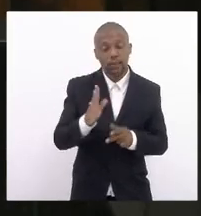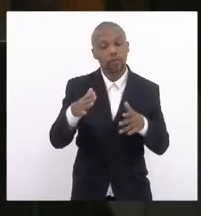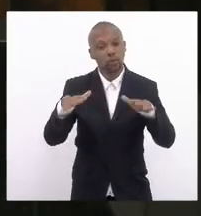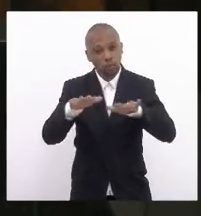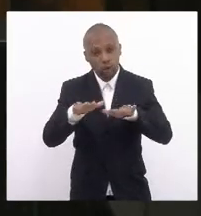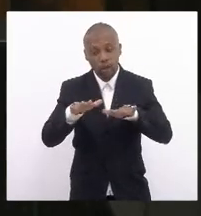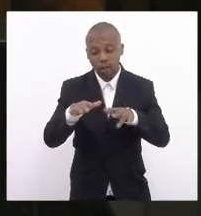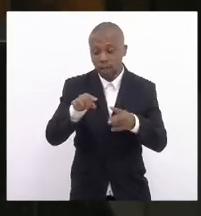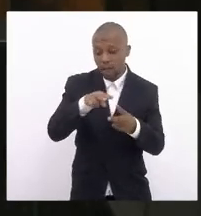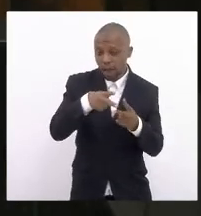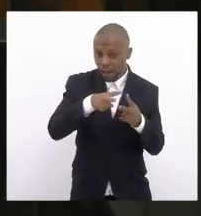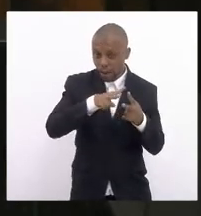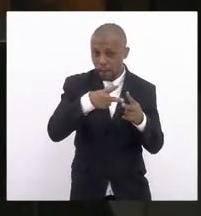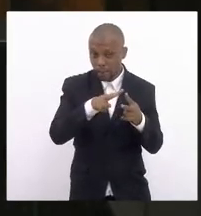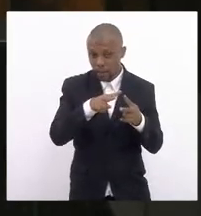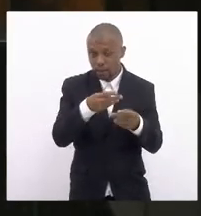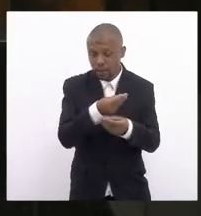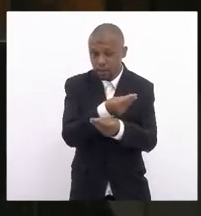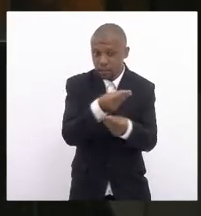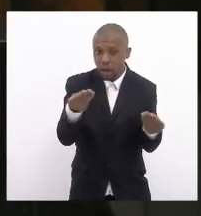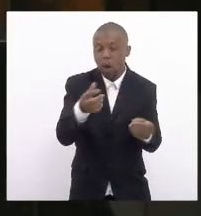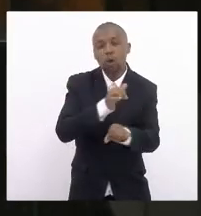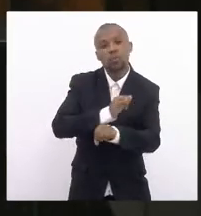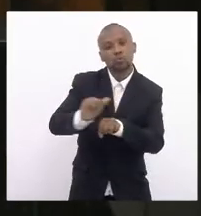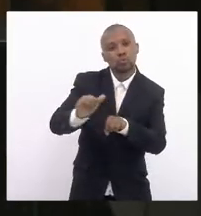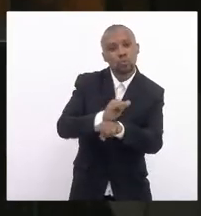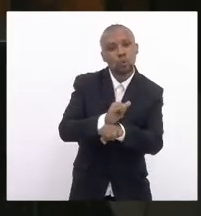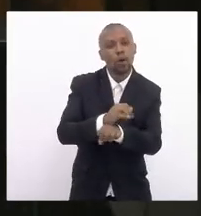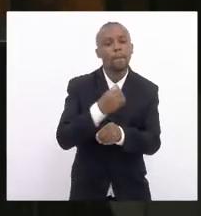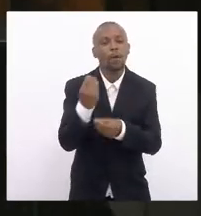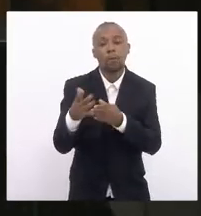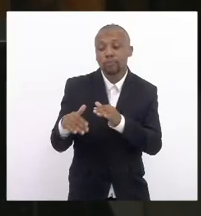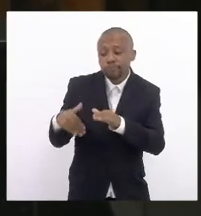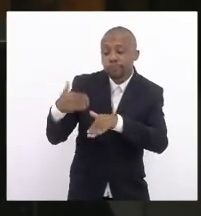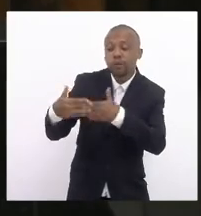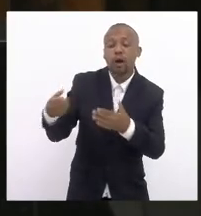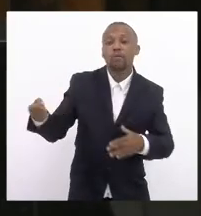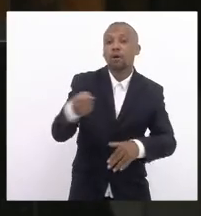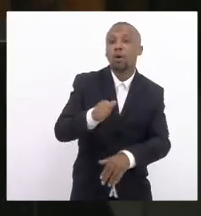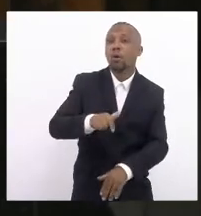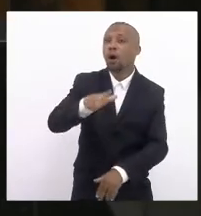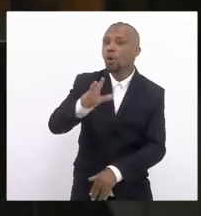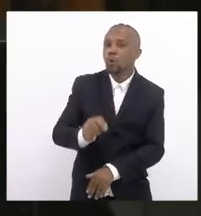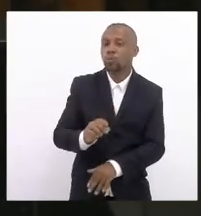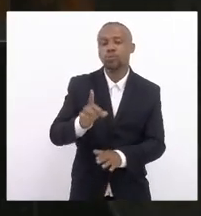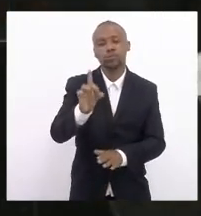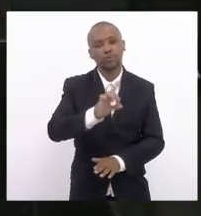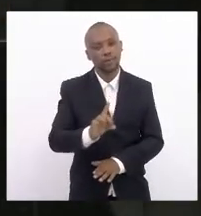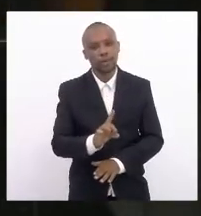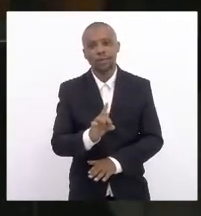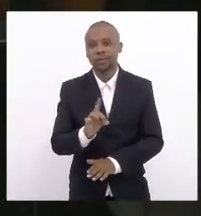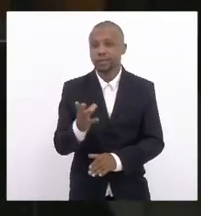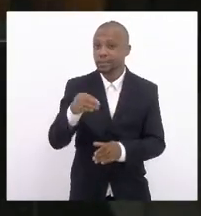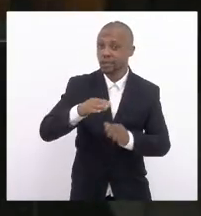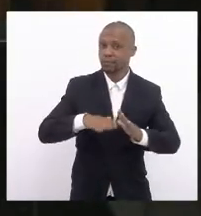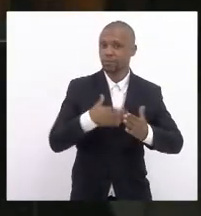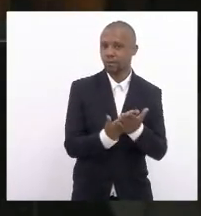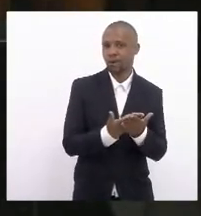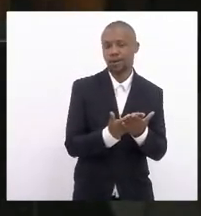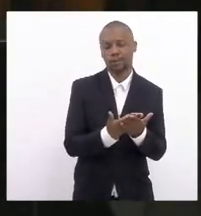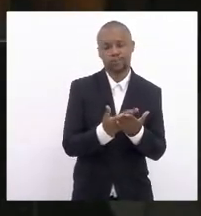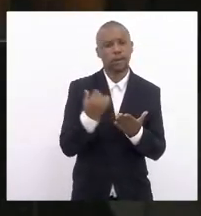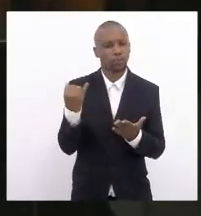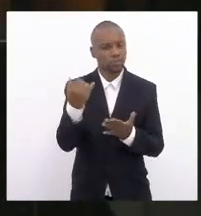ao processo de inclusão do aluno com deficiência no ambiente escolar. E aí é preciso entender que a inclusão do aluno com